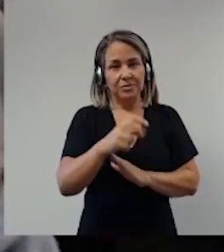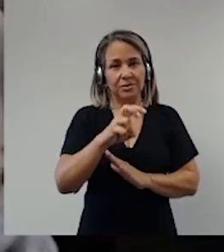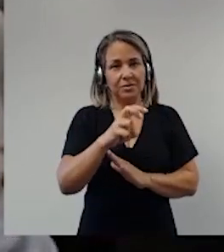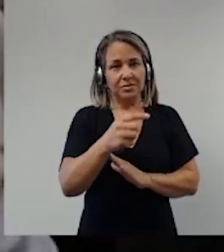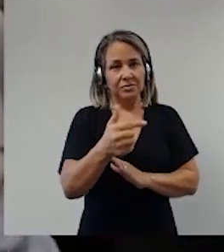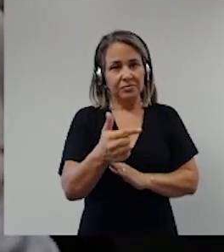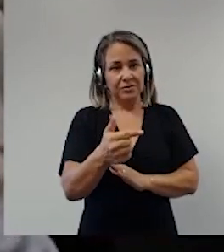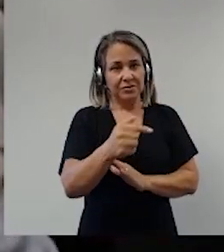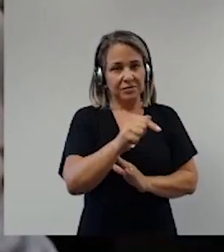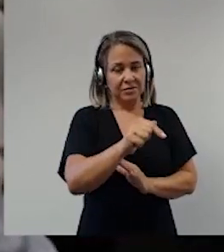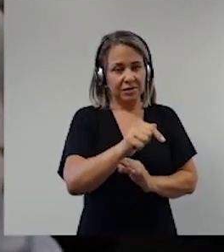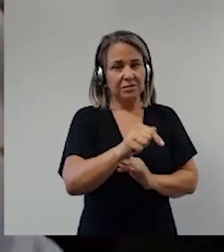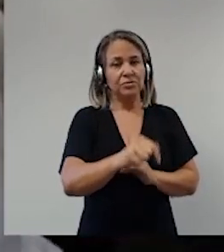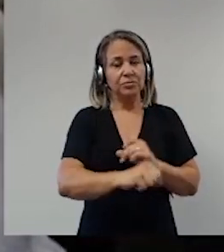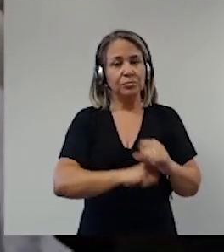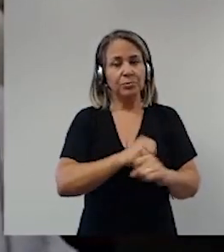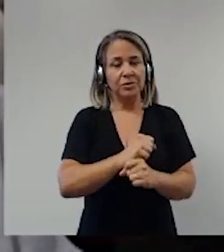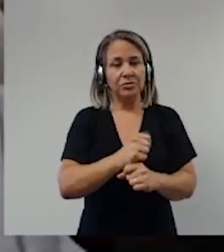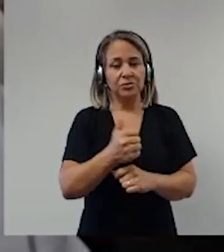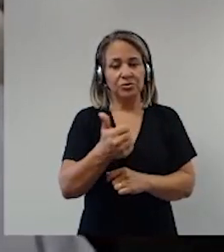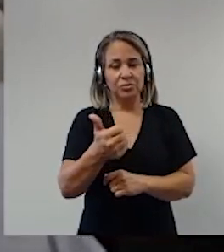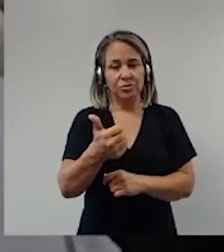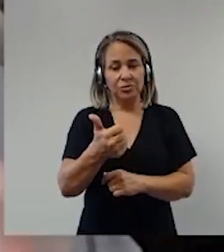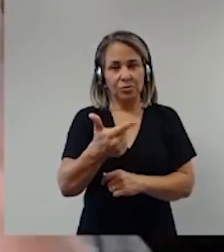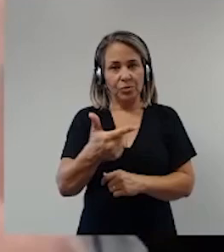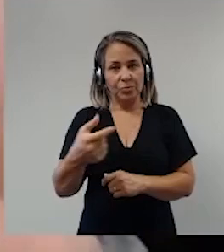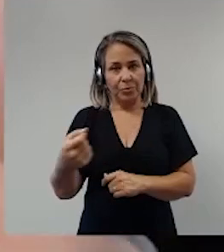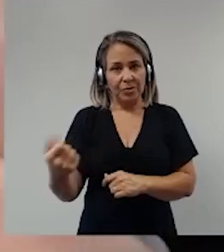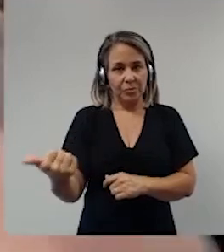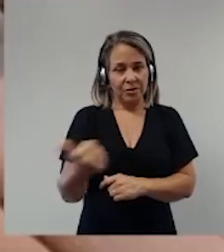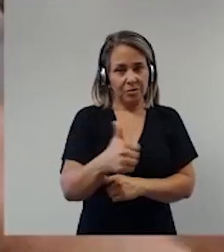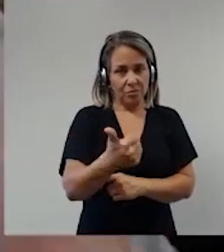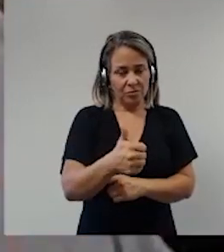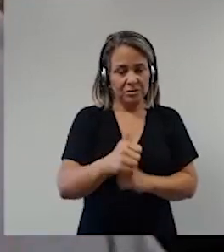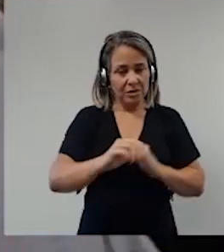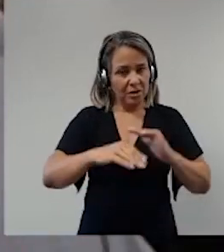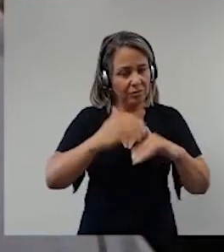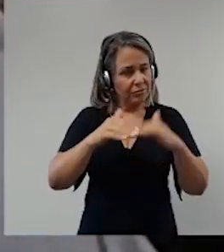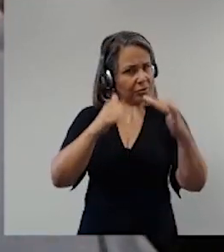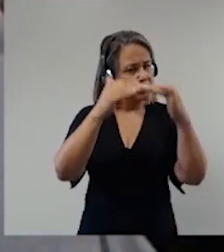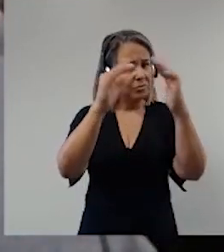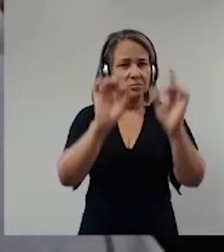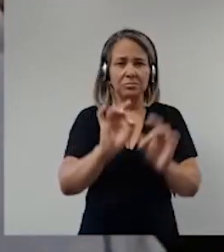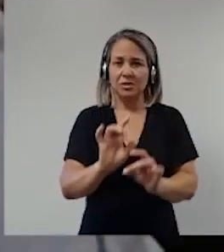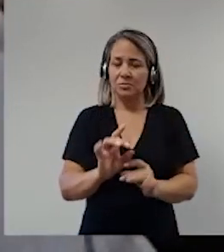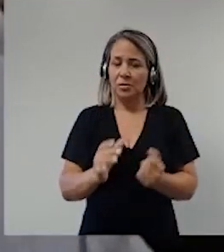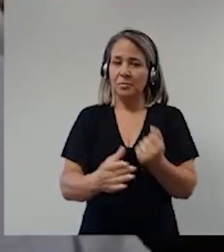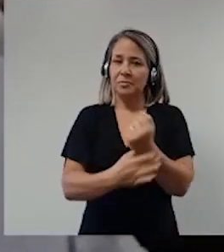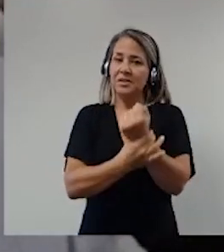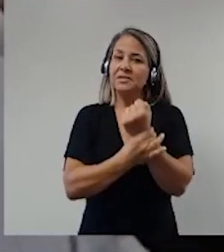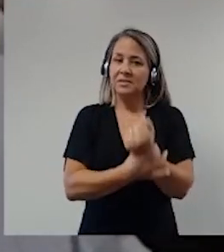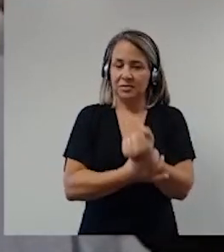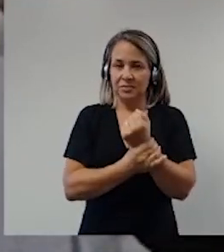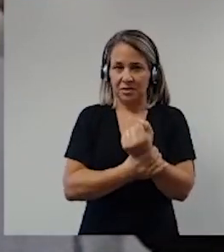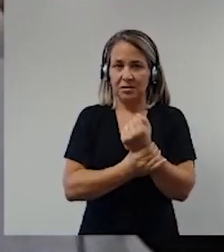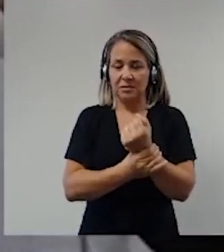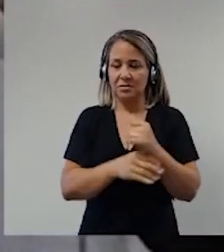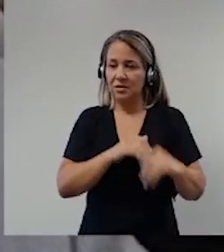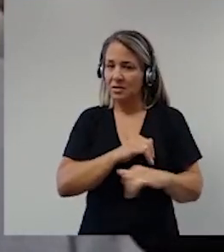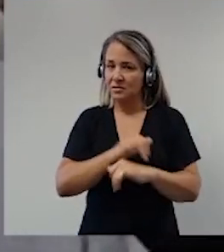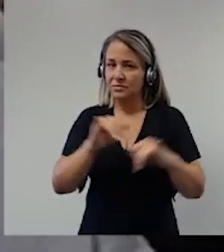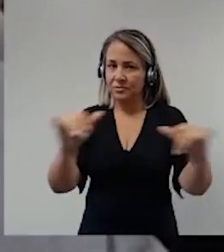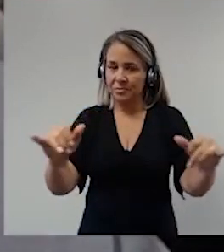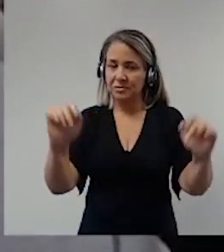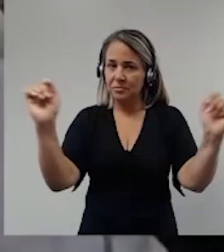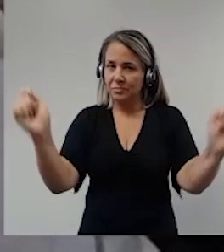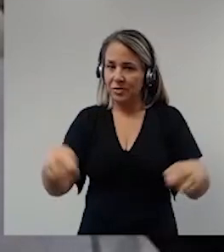12.527, de 18 de dezembro de 2011, aí evolui não apenas para assegurar que as informações que